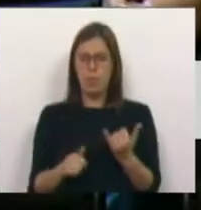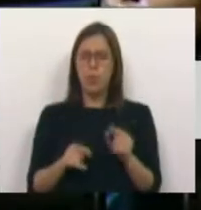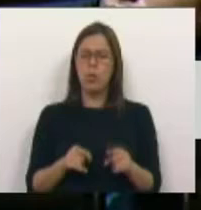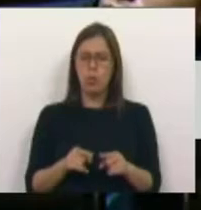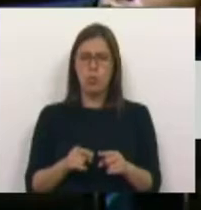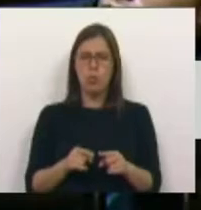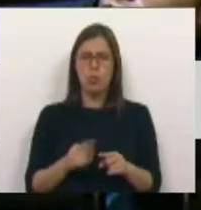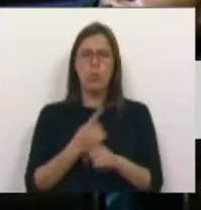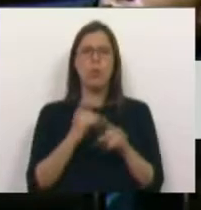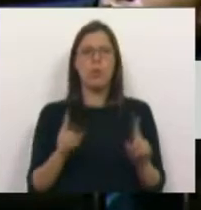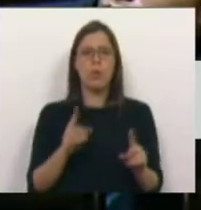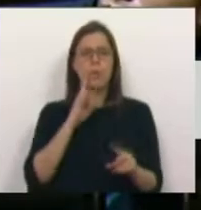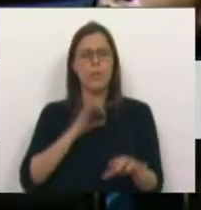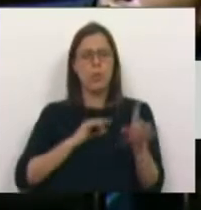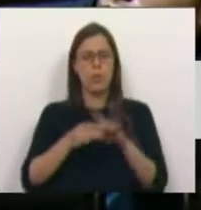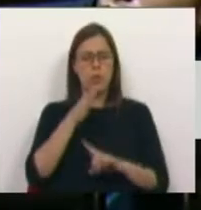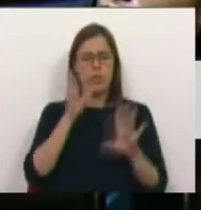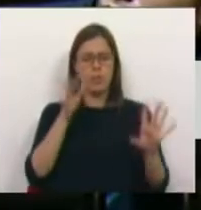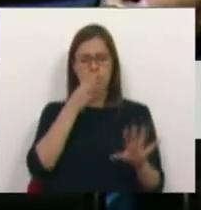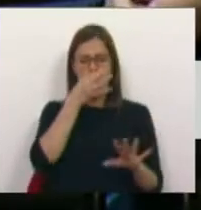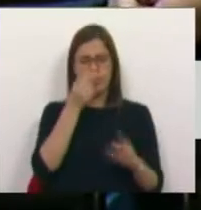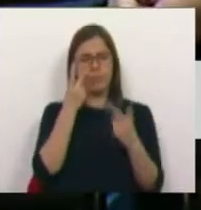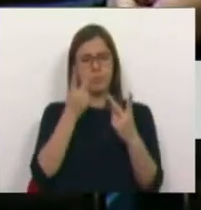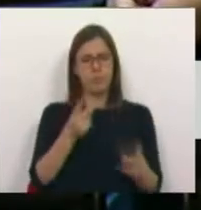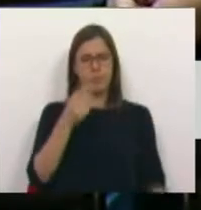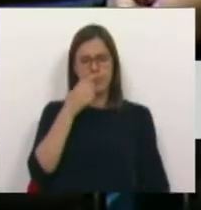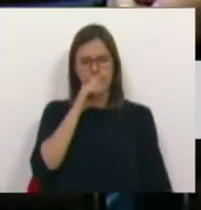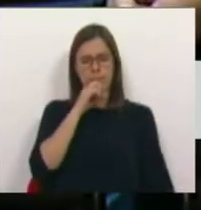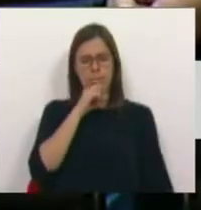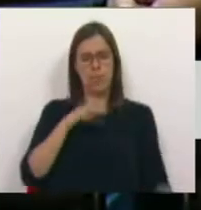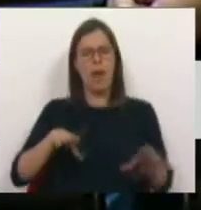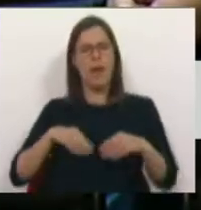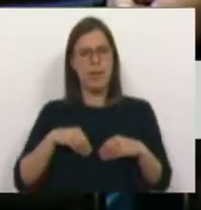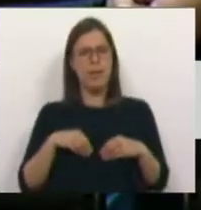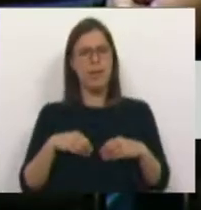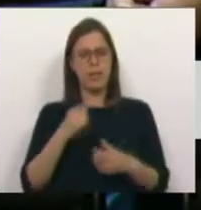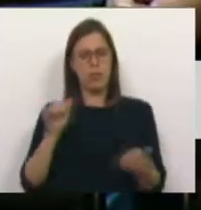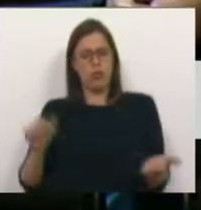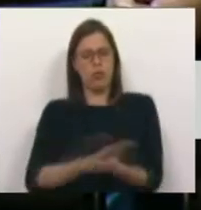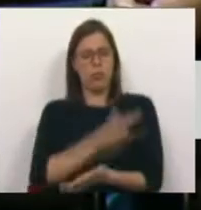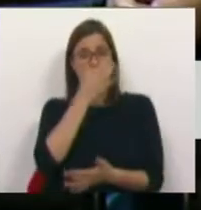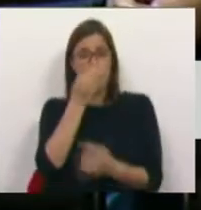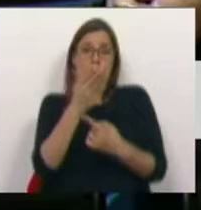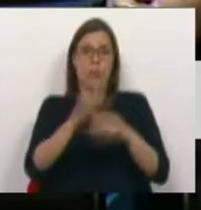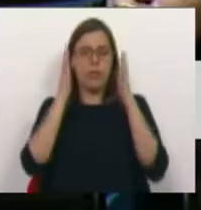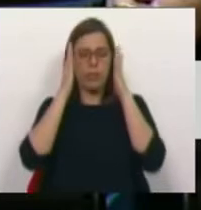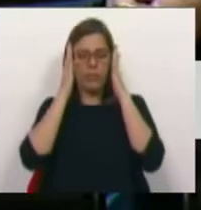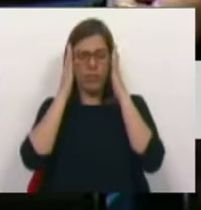perigoso. Porque vejam as senhoras e os senhores deputados, é aceitável que um jornalista, por